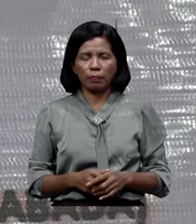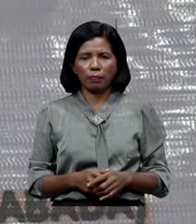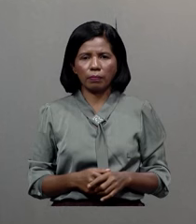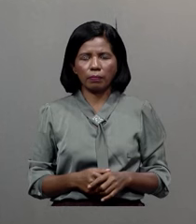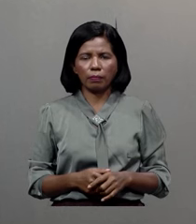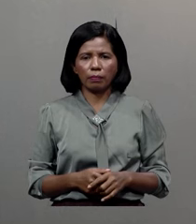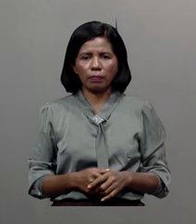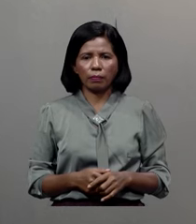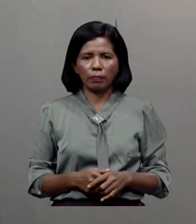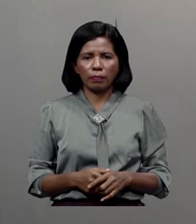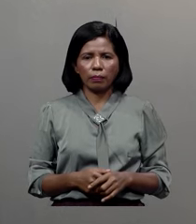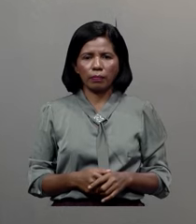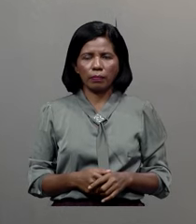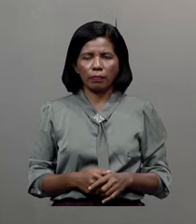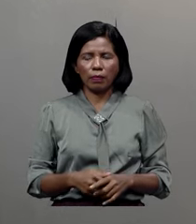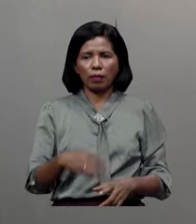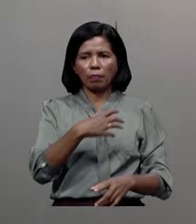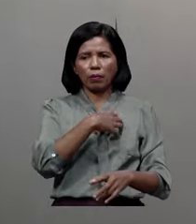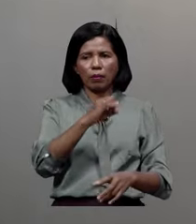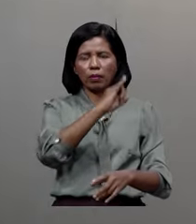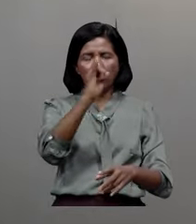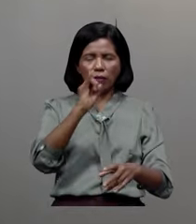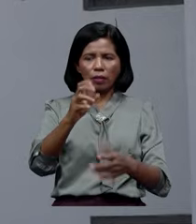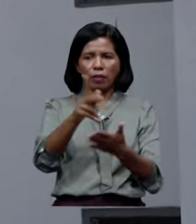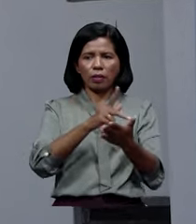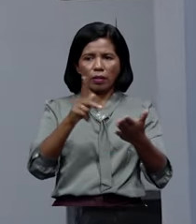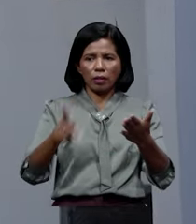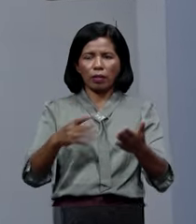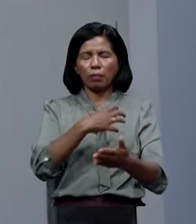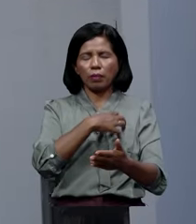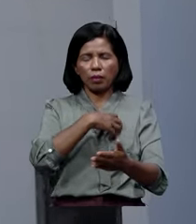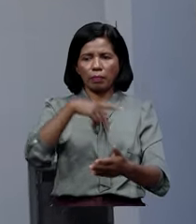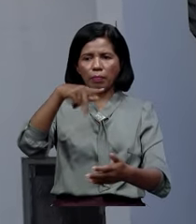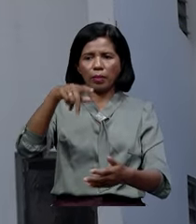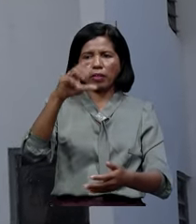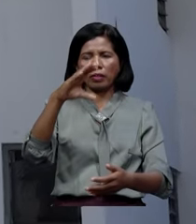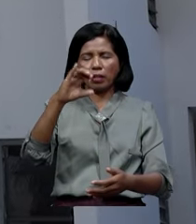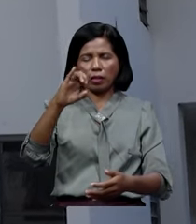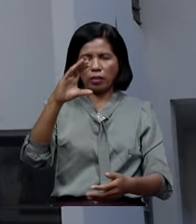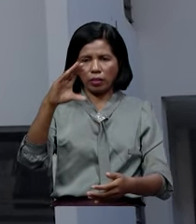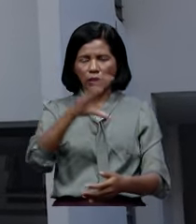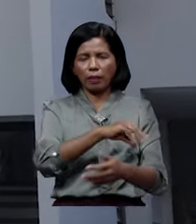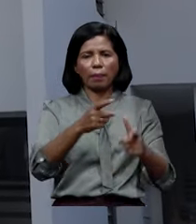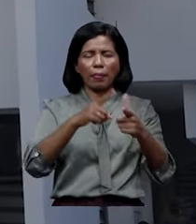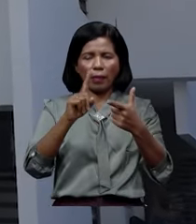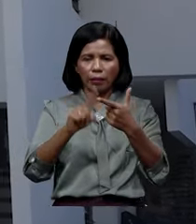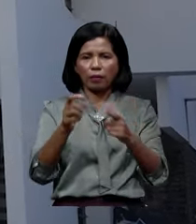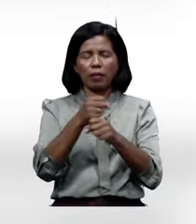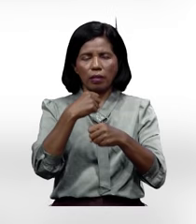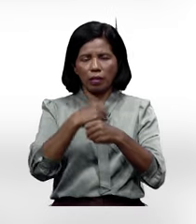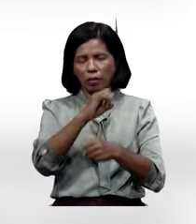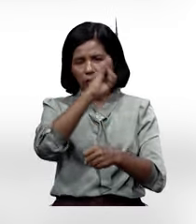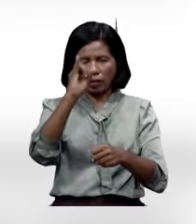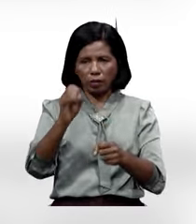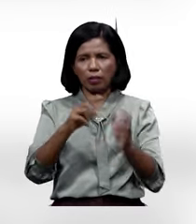Diretor Executivo Ali Badami, whose Polícia Científica e Investigação Criminal, no Polícia Departamento de Investigação Criminal Nacional, atu Bukatuir ID Facebook deteta, tamba